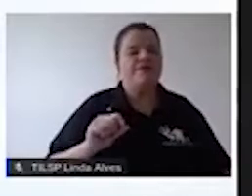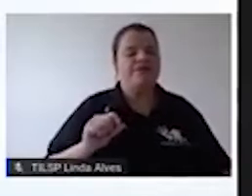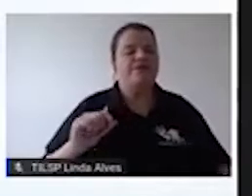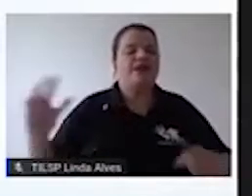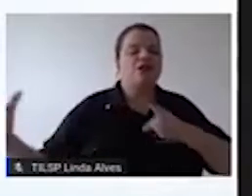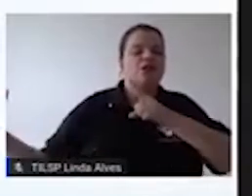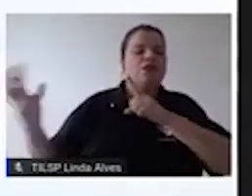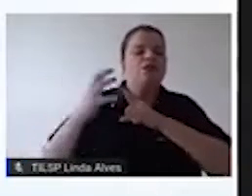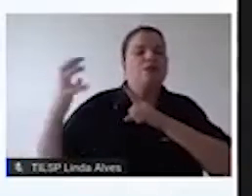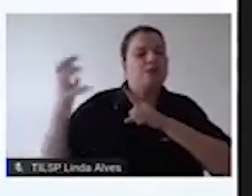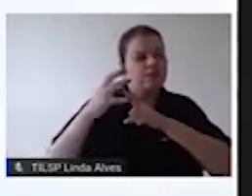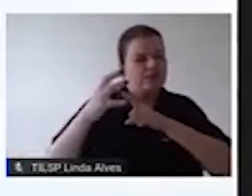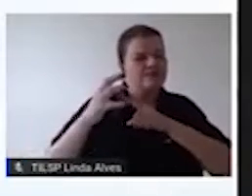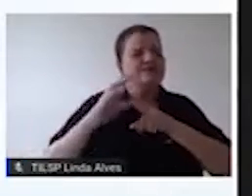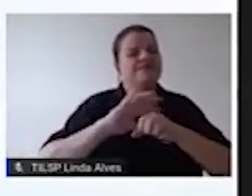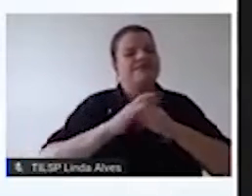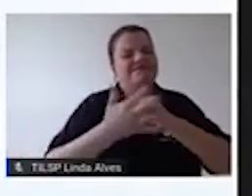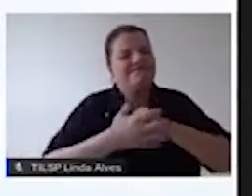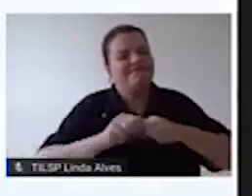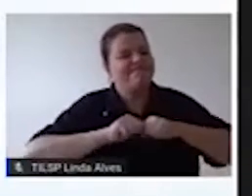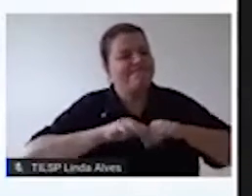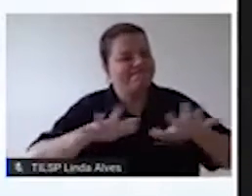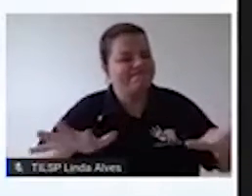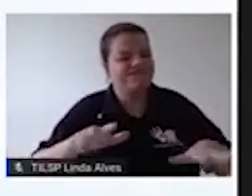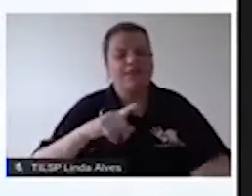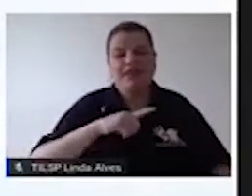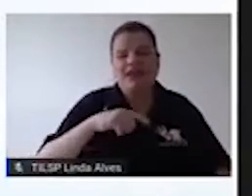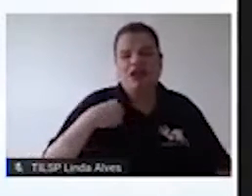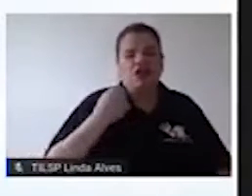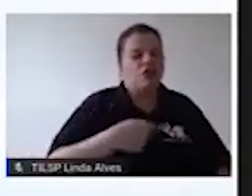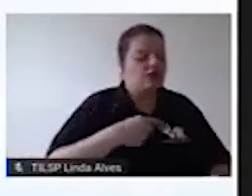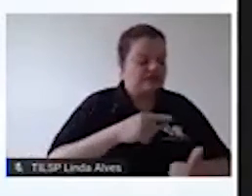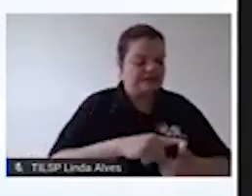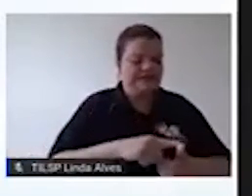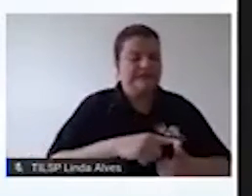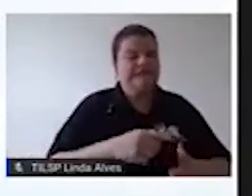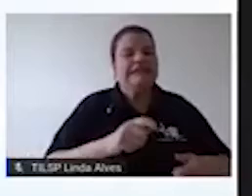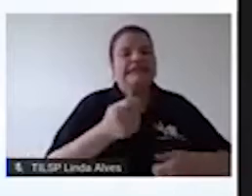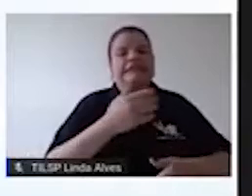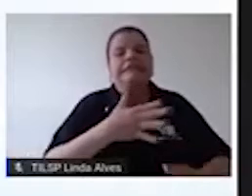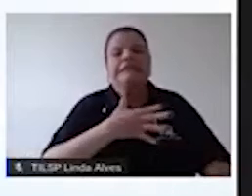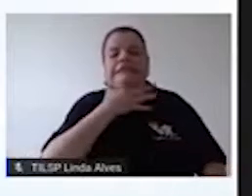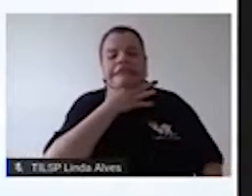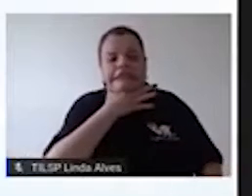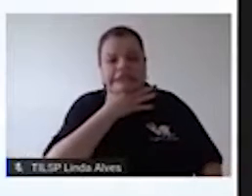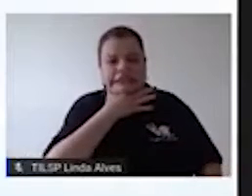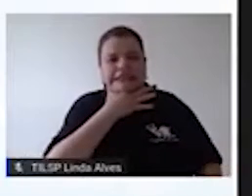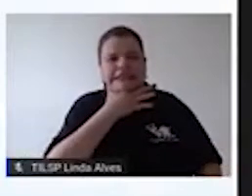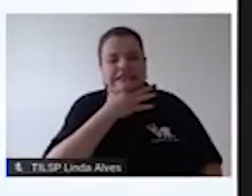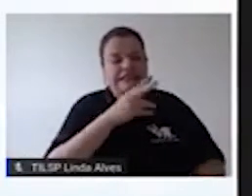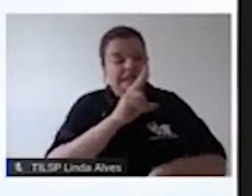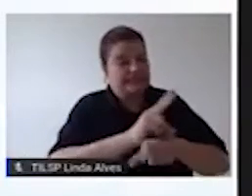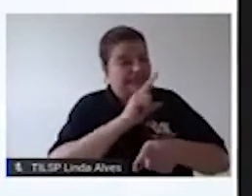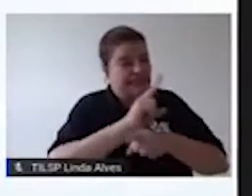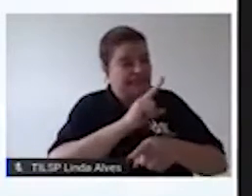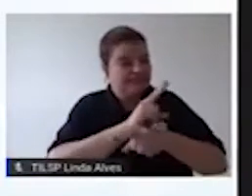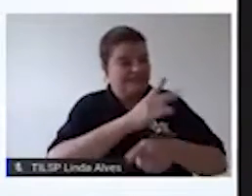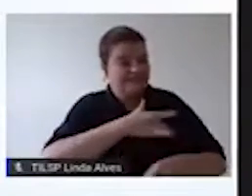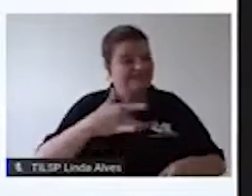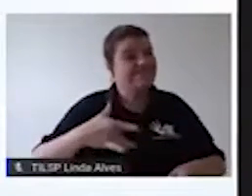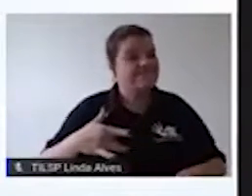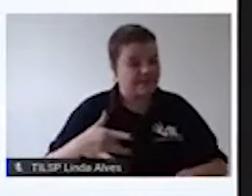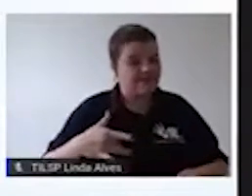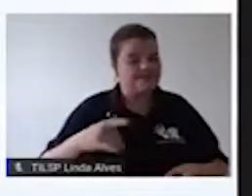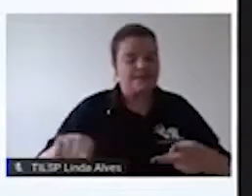colaterais que a pandemia traz, né? Nós temos uma crise sanitária, mas nós também, junto com isso, estamos vivendo o que é uma